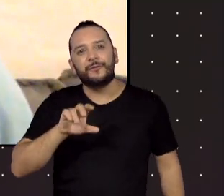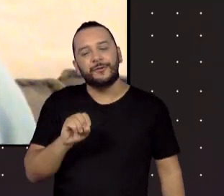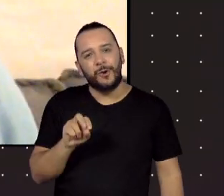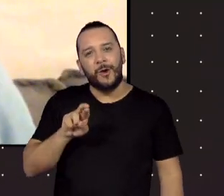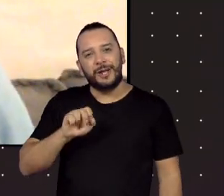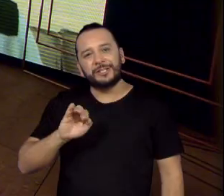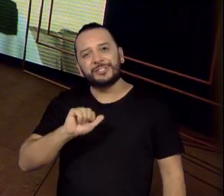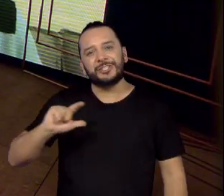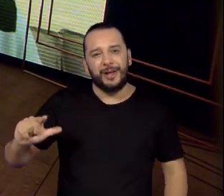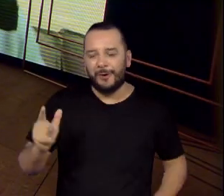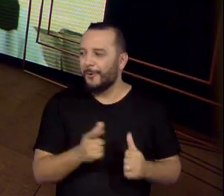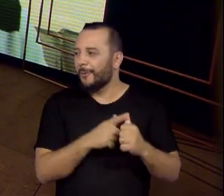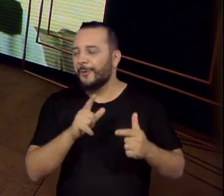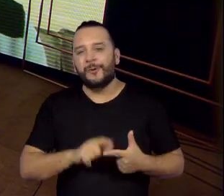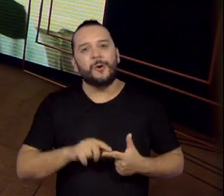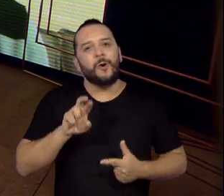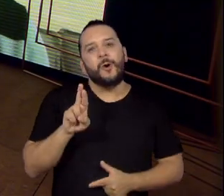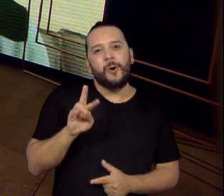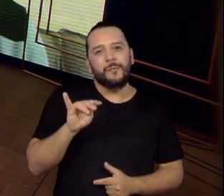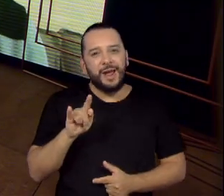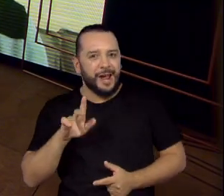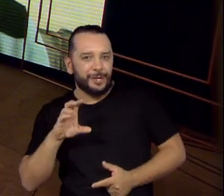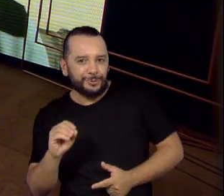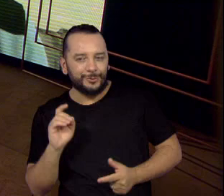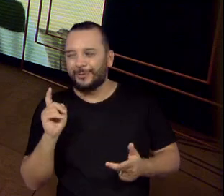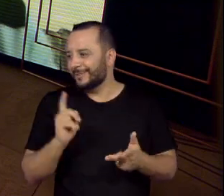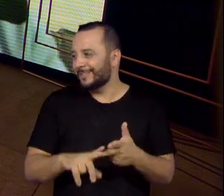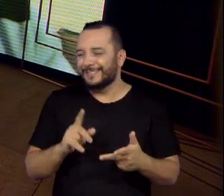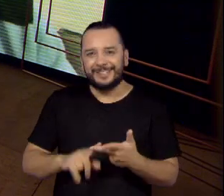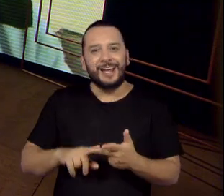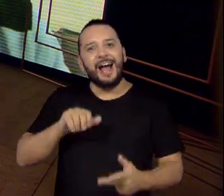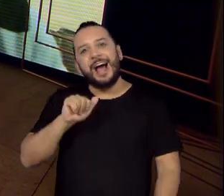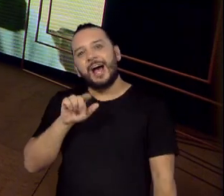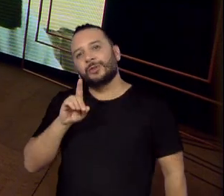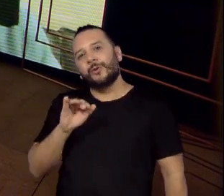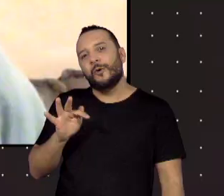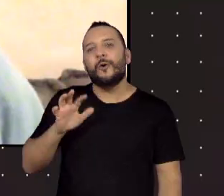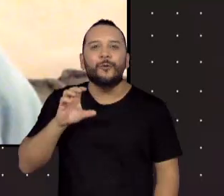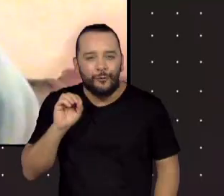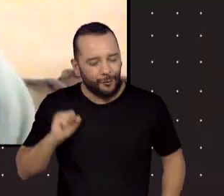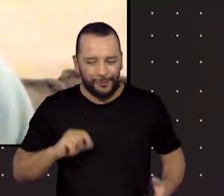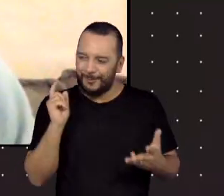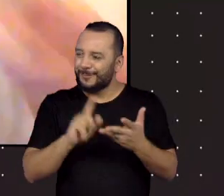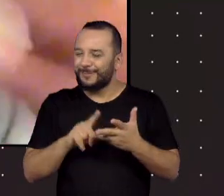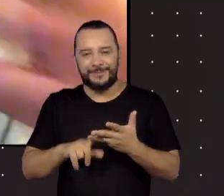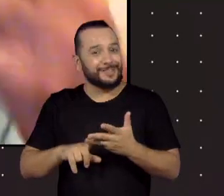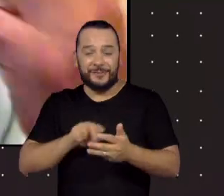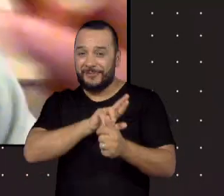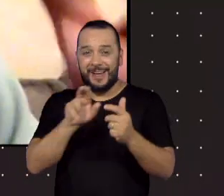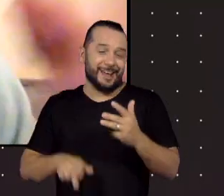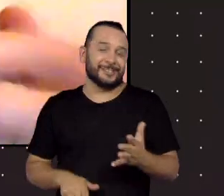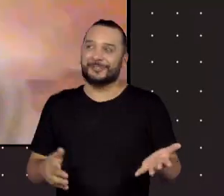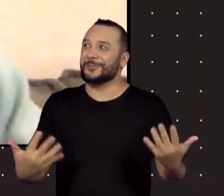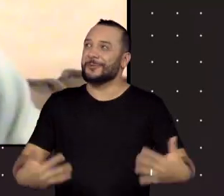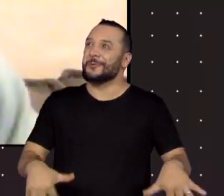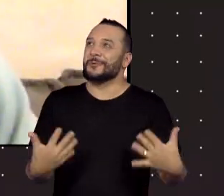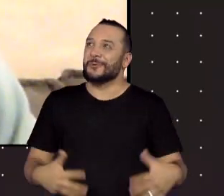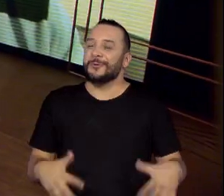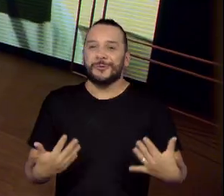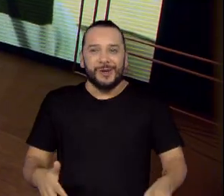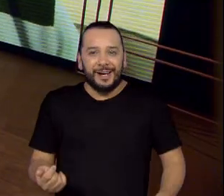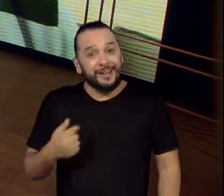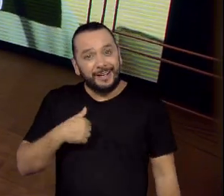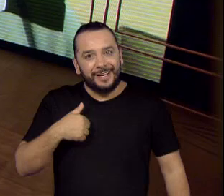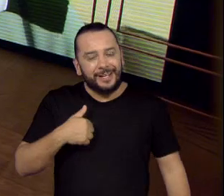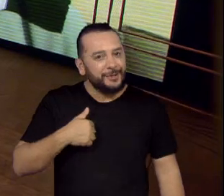com Alberto da Versa, eu vi Adolfo Celli dirigir, era uma coisa assim, mas eu não imaginei nunca